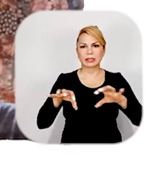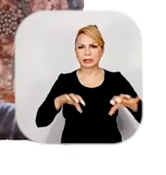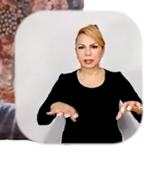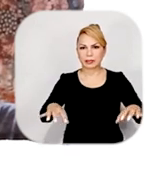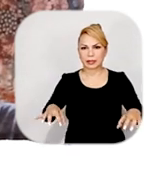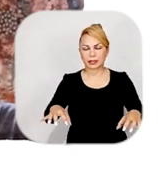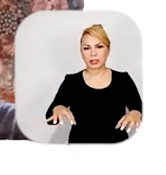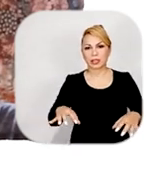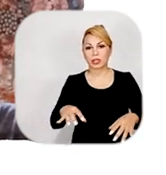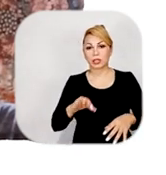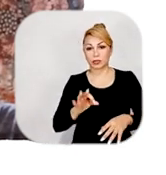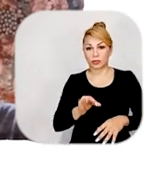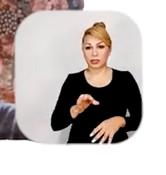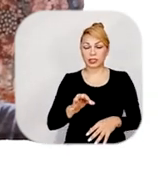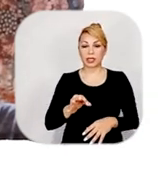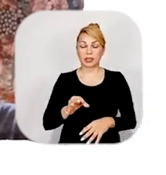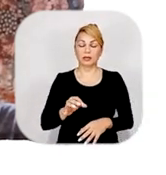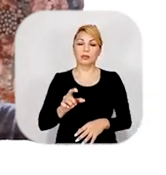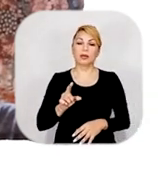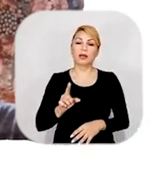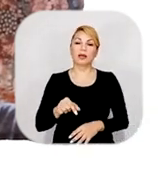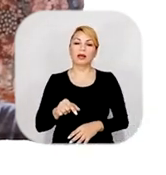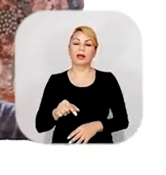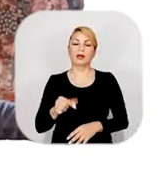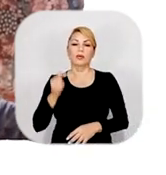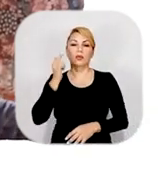conseguir fazer